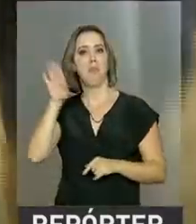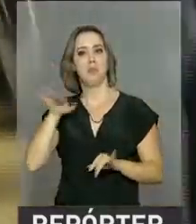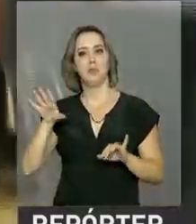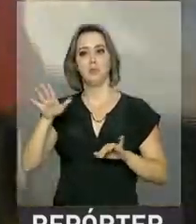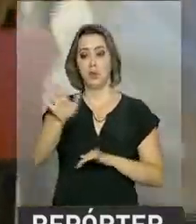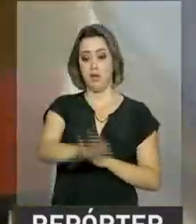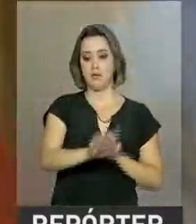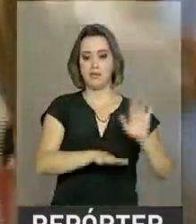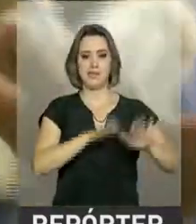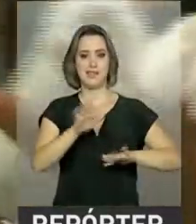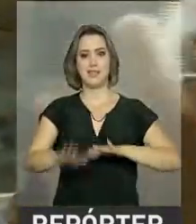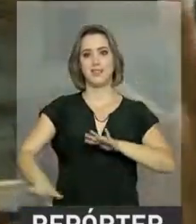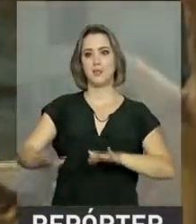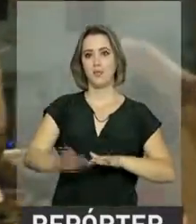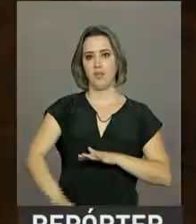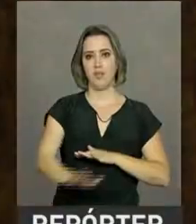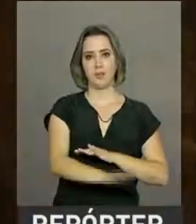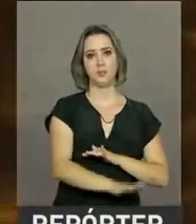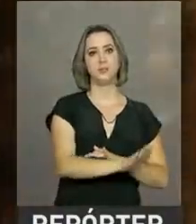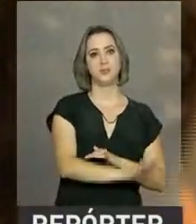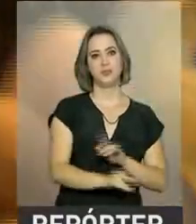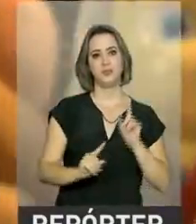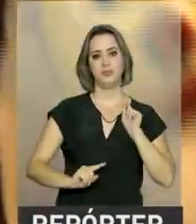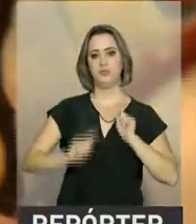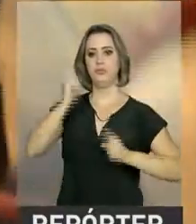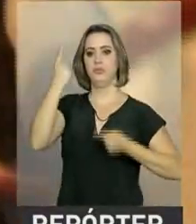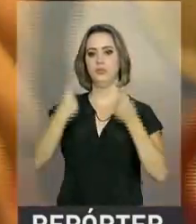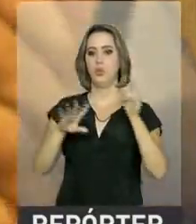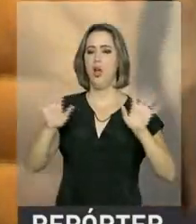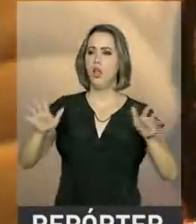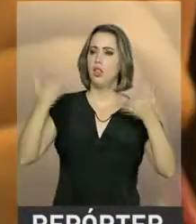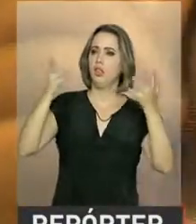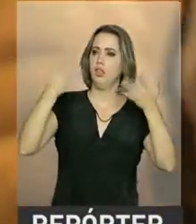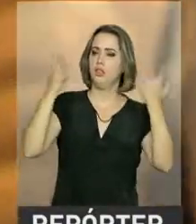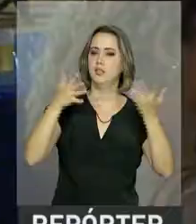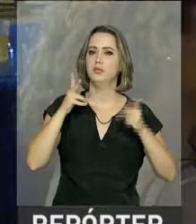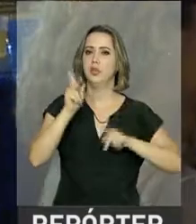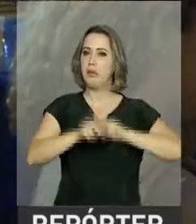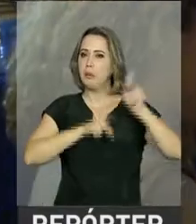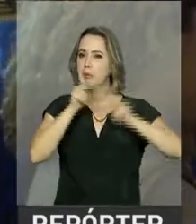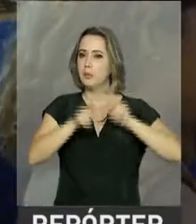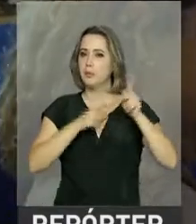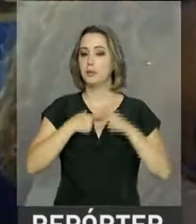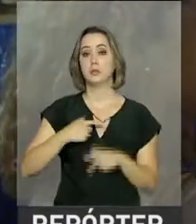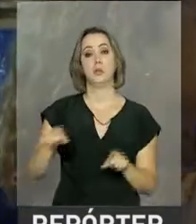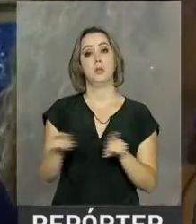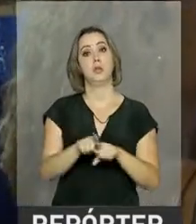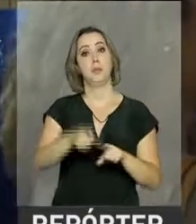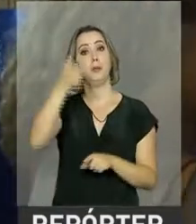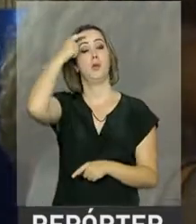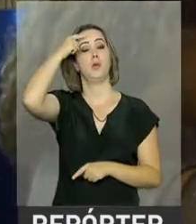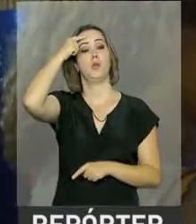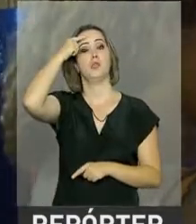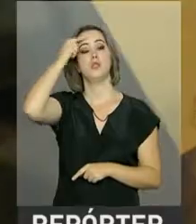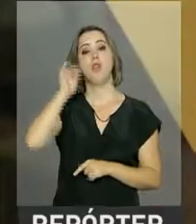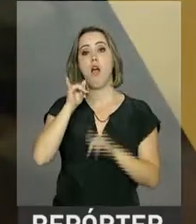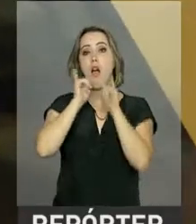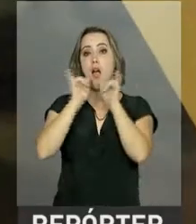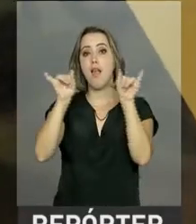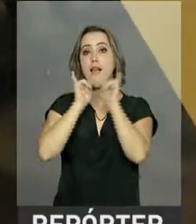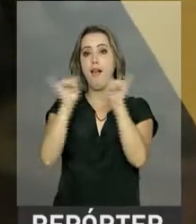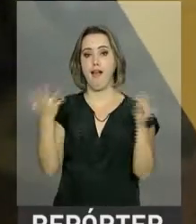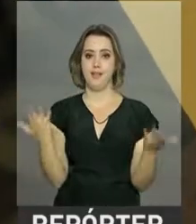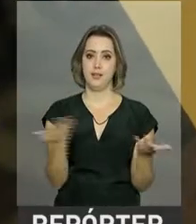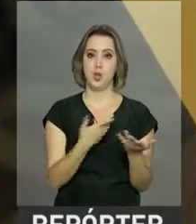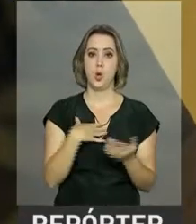pequenos foliões no carnaval. Além de animar a multidão, a batucada conscientiza e dá o recado. Lugar de